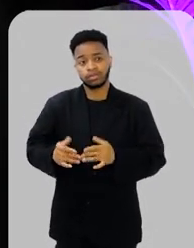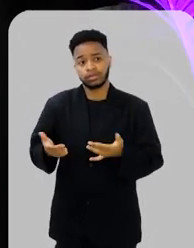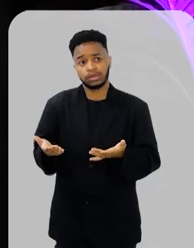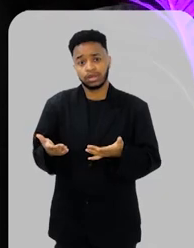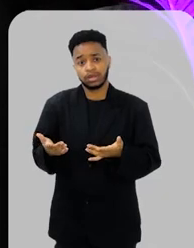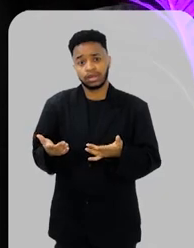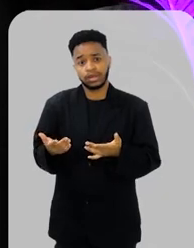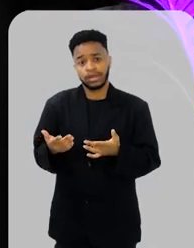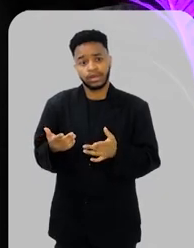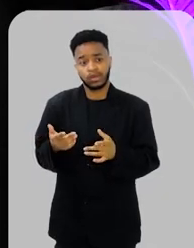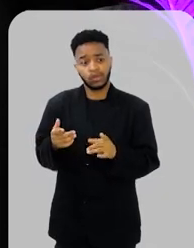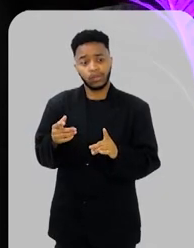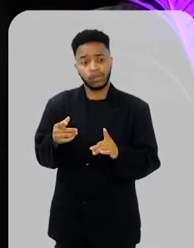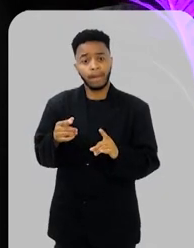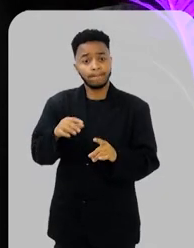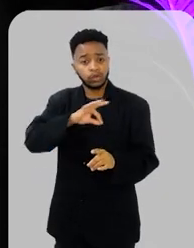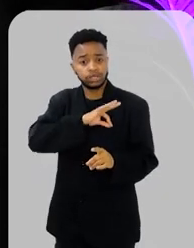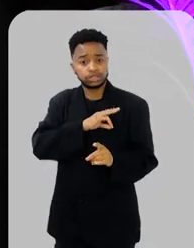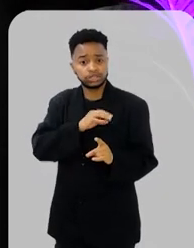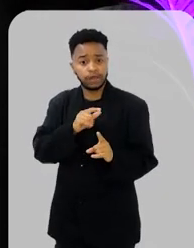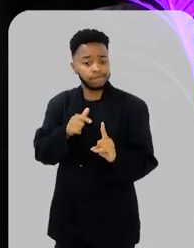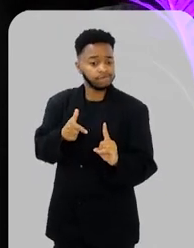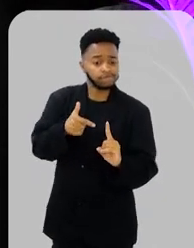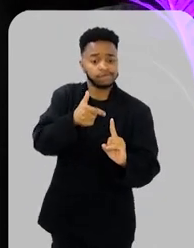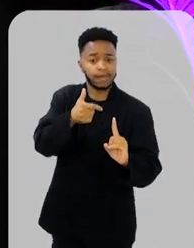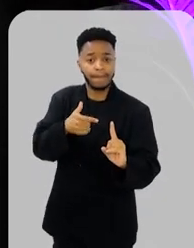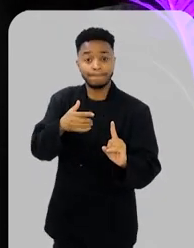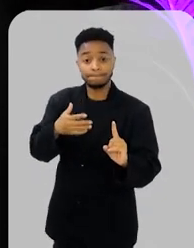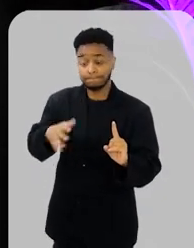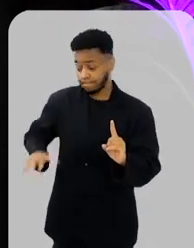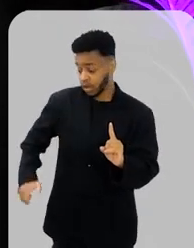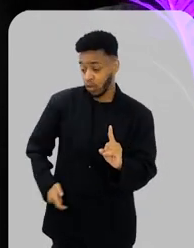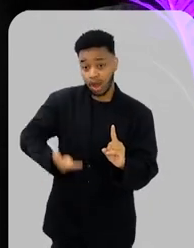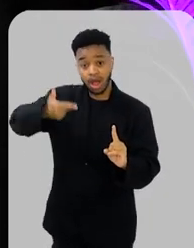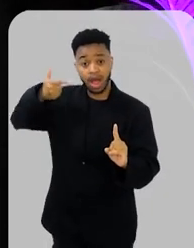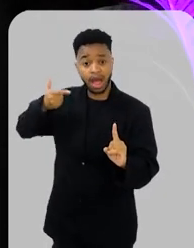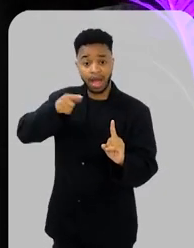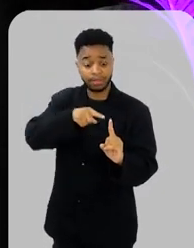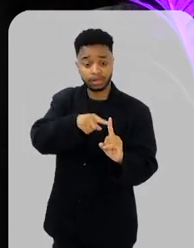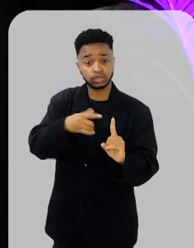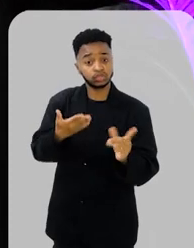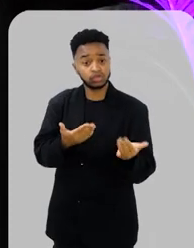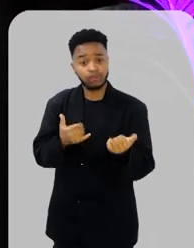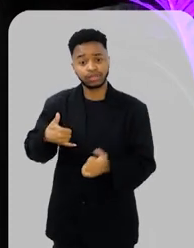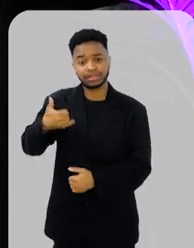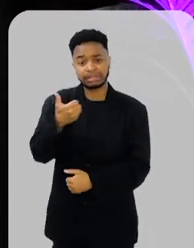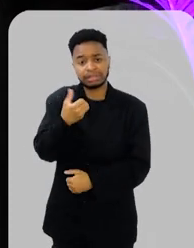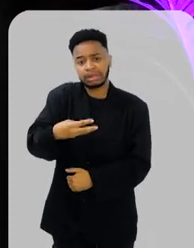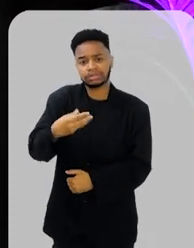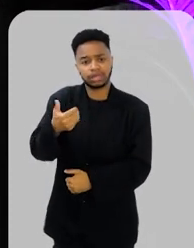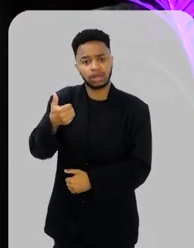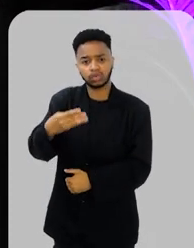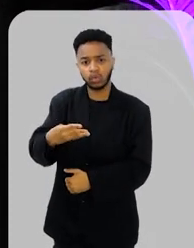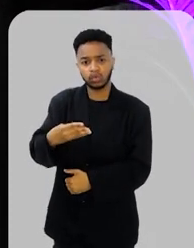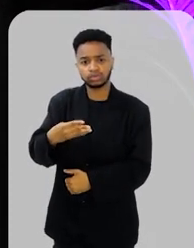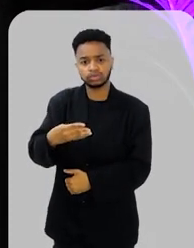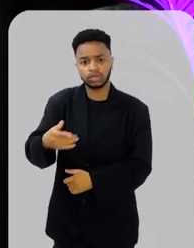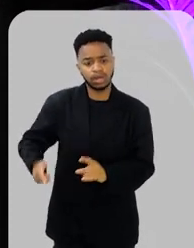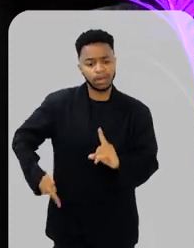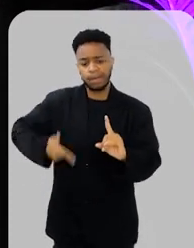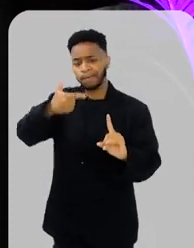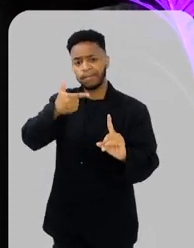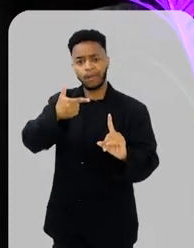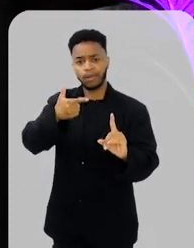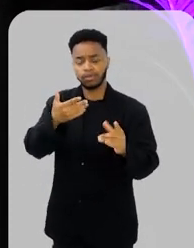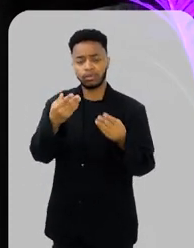abordagem absolutamente desproporcional com um policial militar sacando uma arma de fogo para jovens de 13, 14 anos,